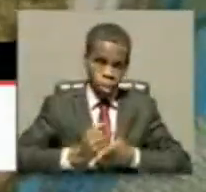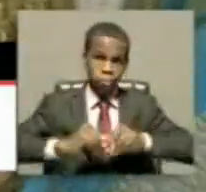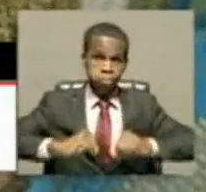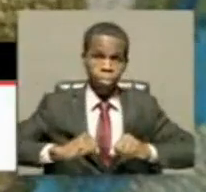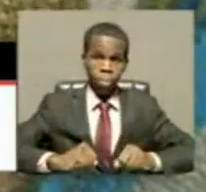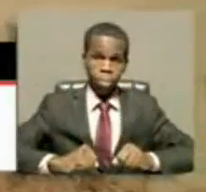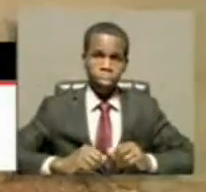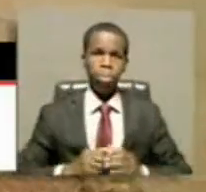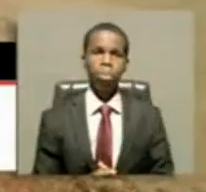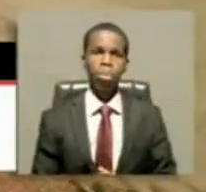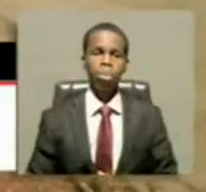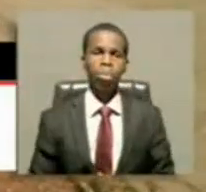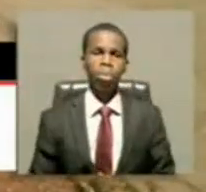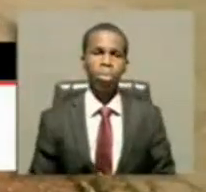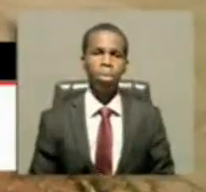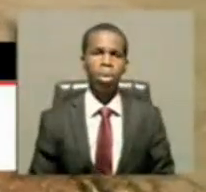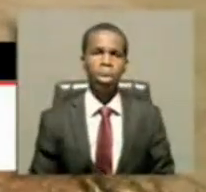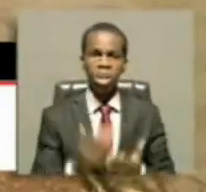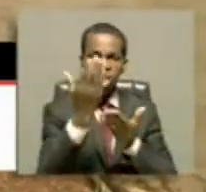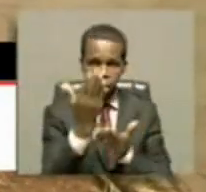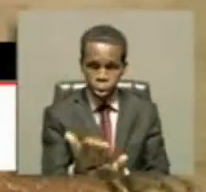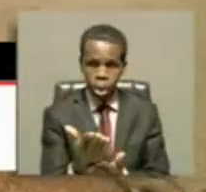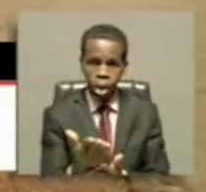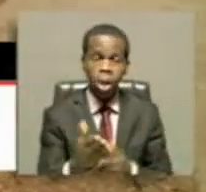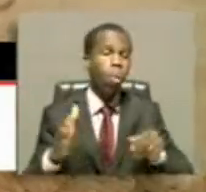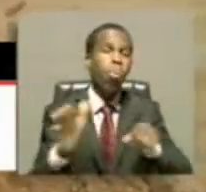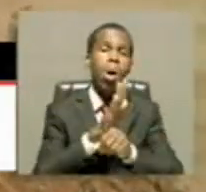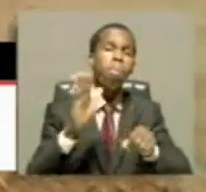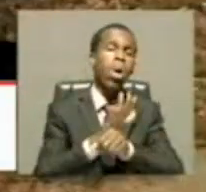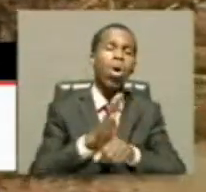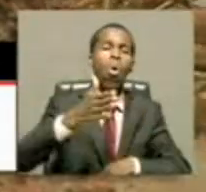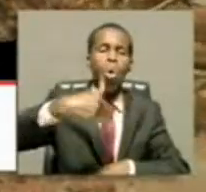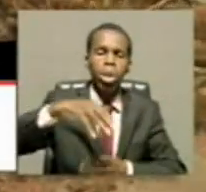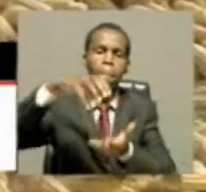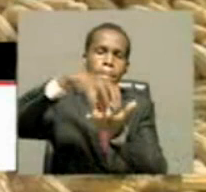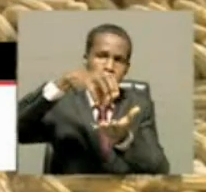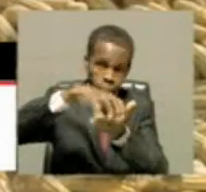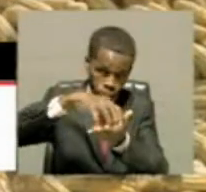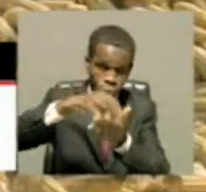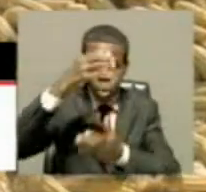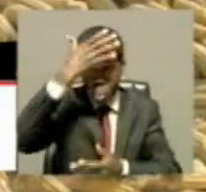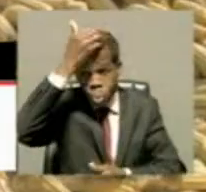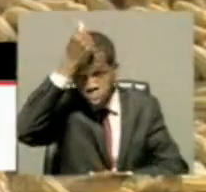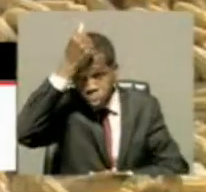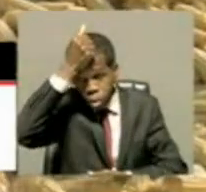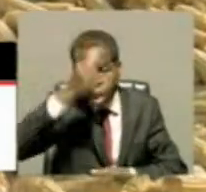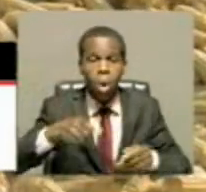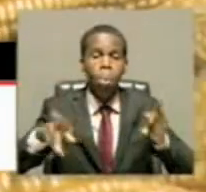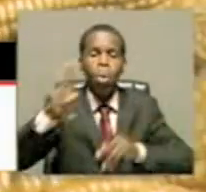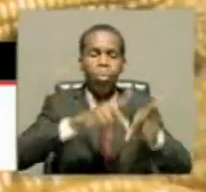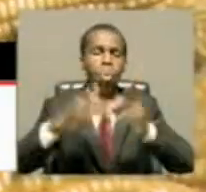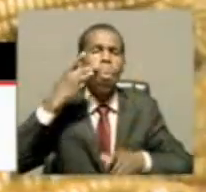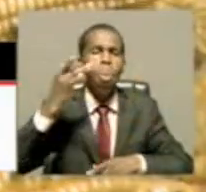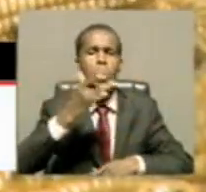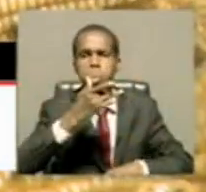alimentares. O cereal está a ser produzido em grande escala no município do Kipungo. A região é